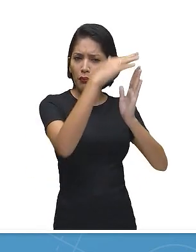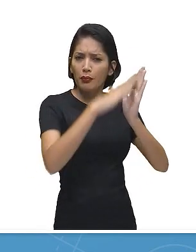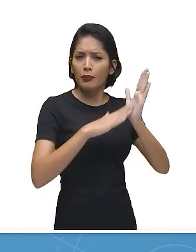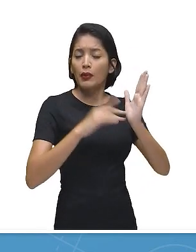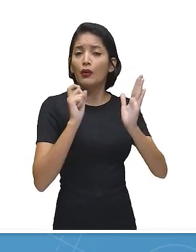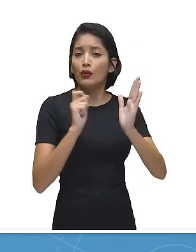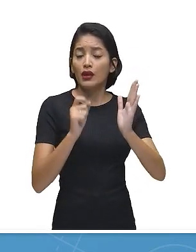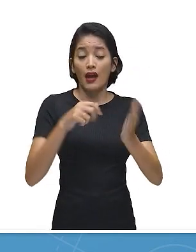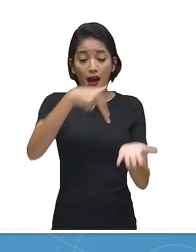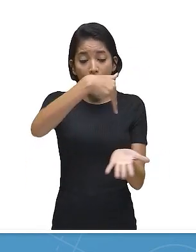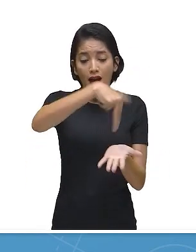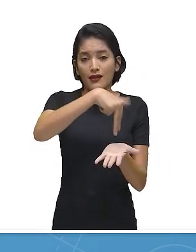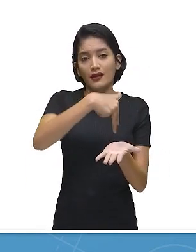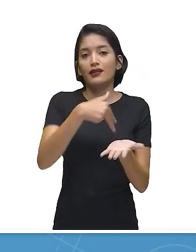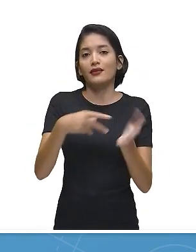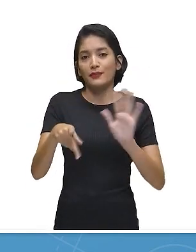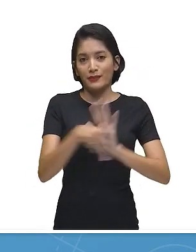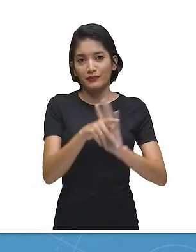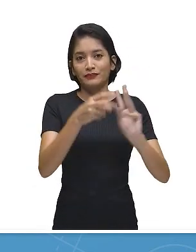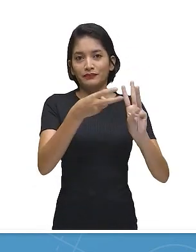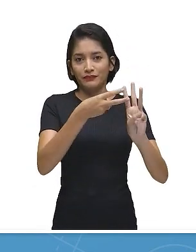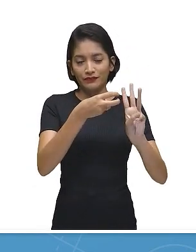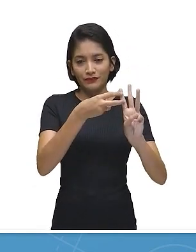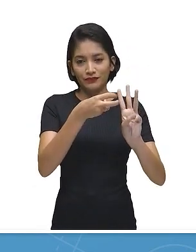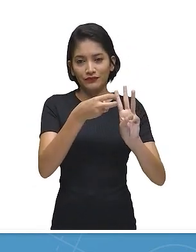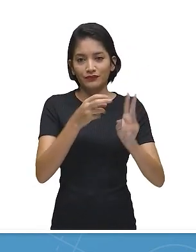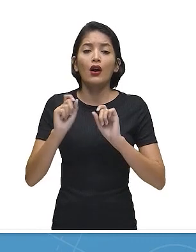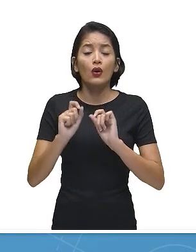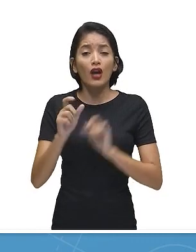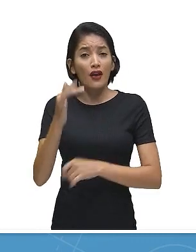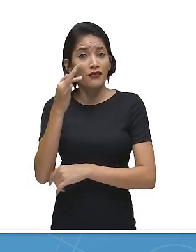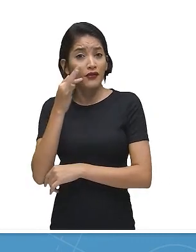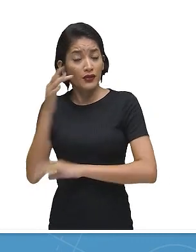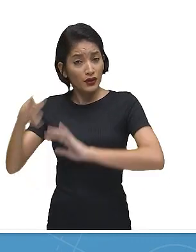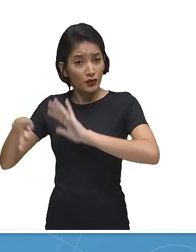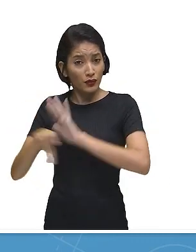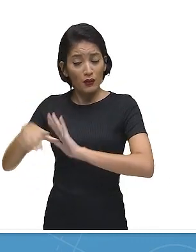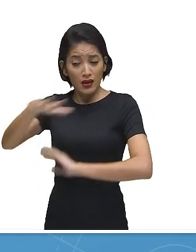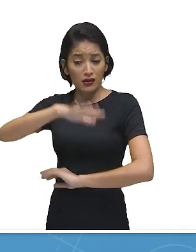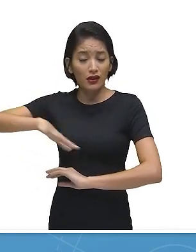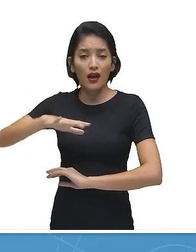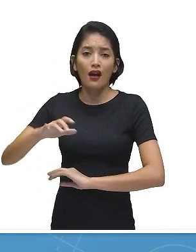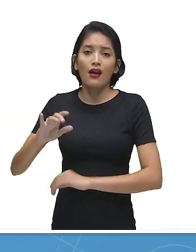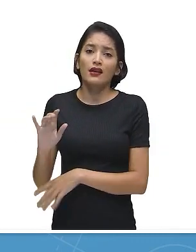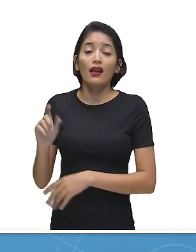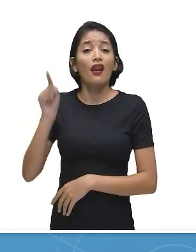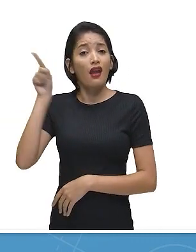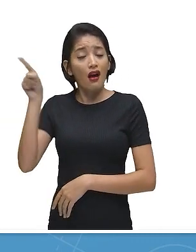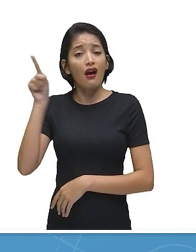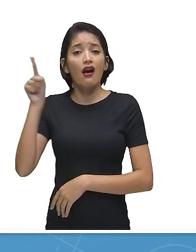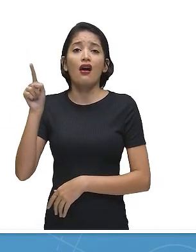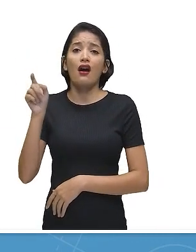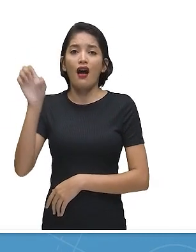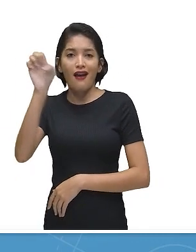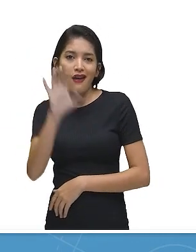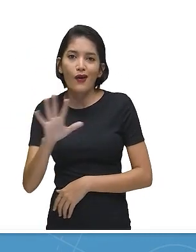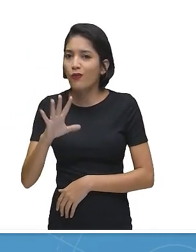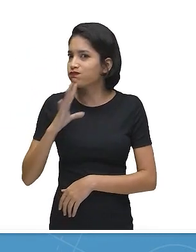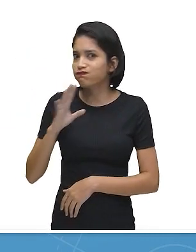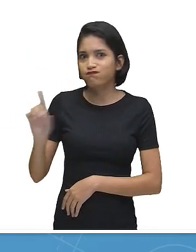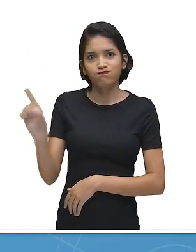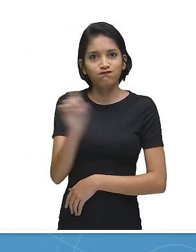Eekhout? É 1610 e 1665. Então, ele pintava frutas, verduras, objetos,